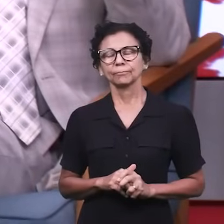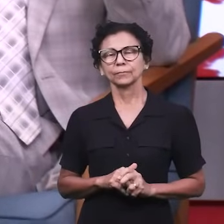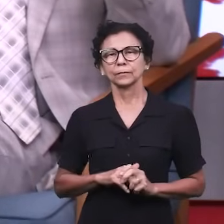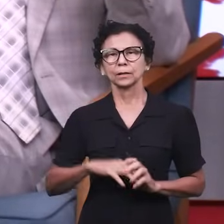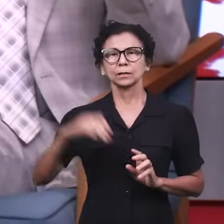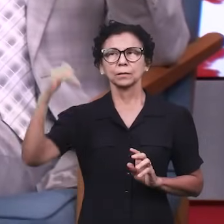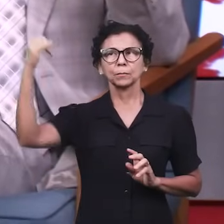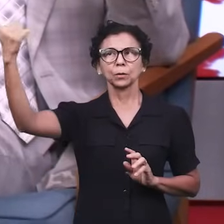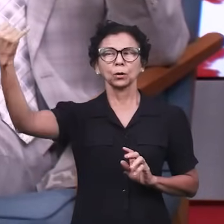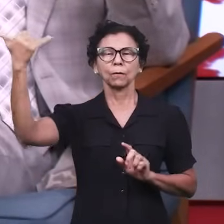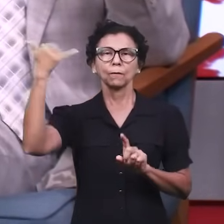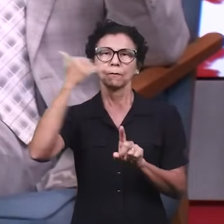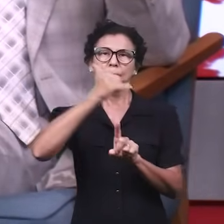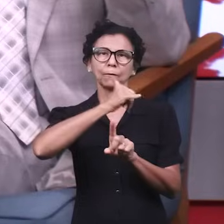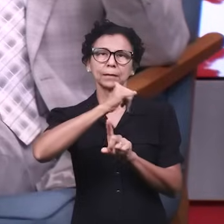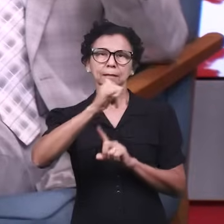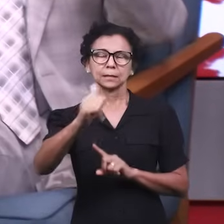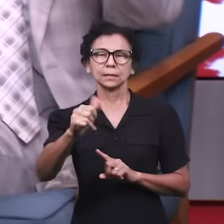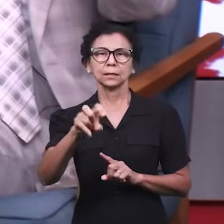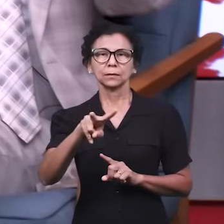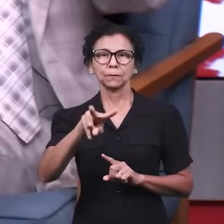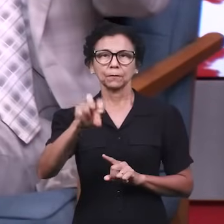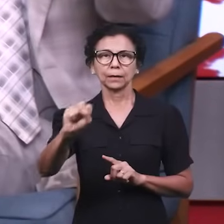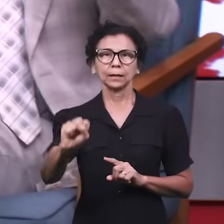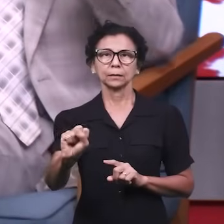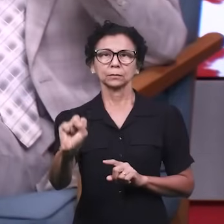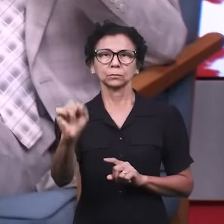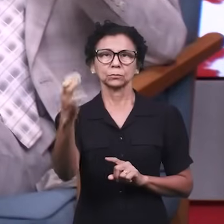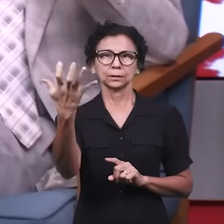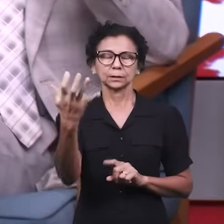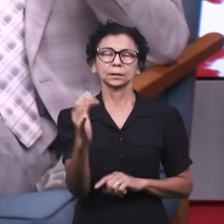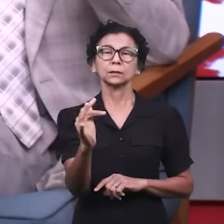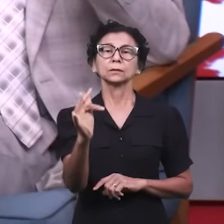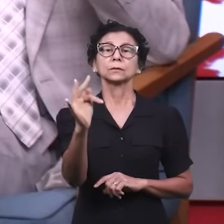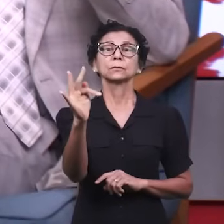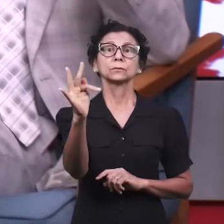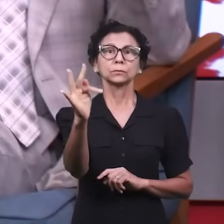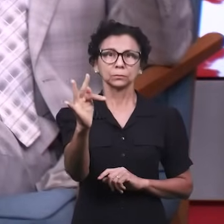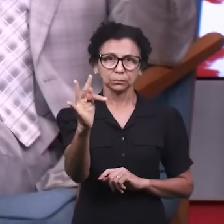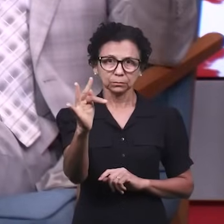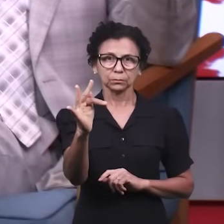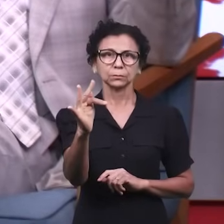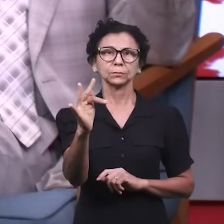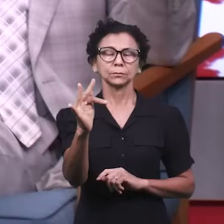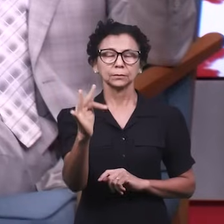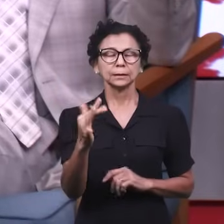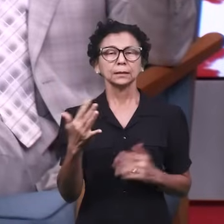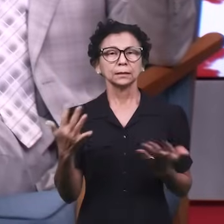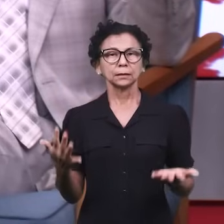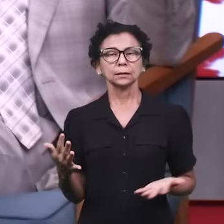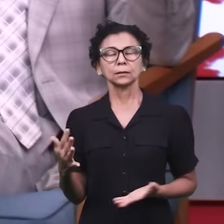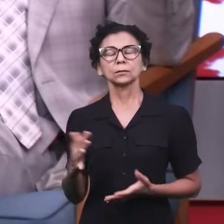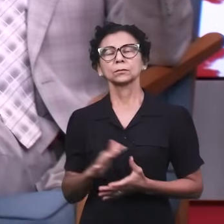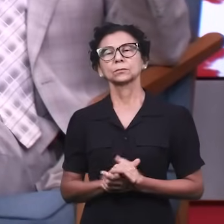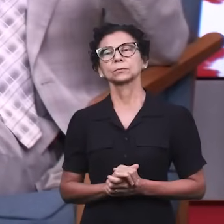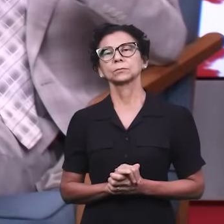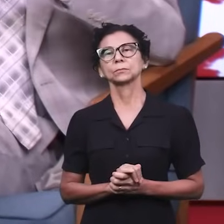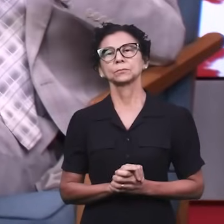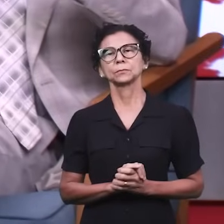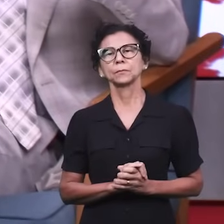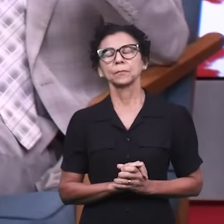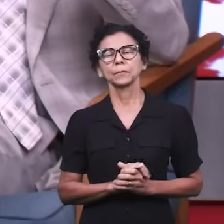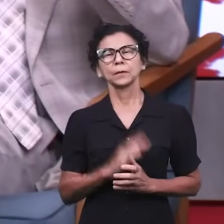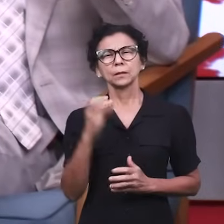isso é profecia, aquilo que vai acontecer. Nós temos a experiência disso quando